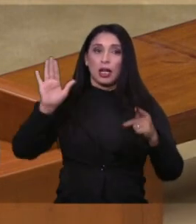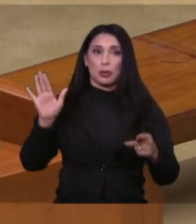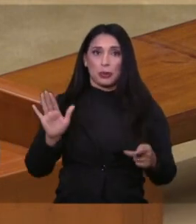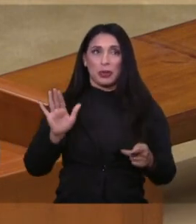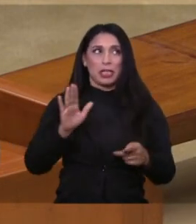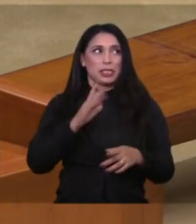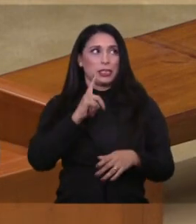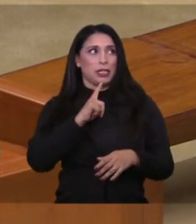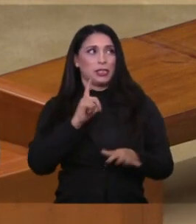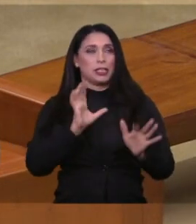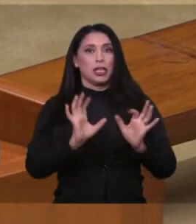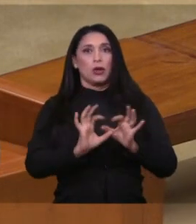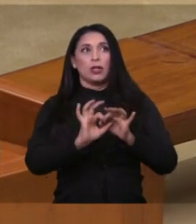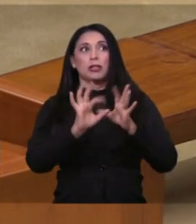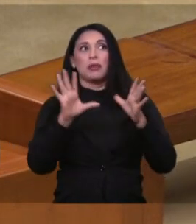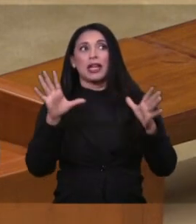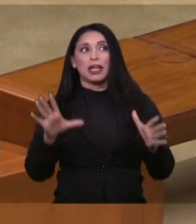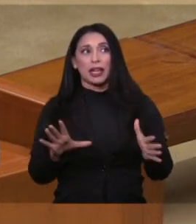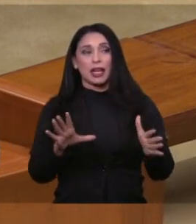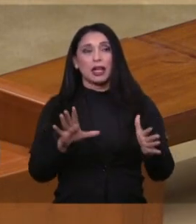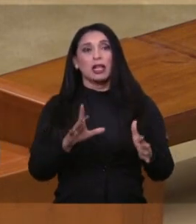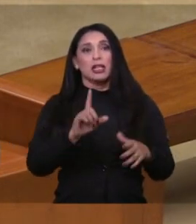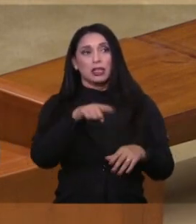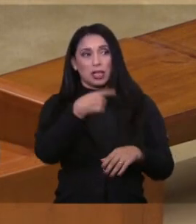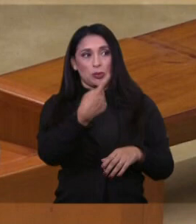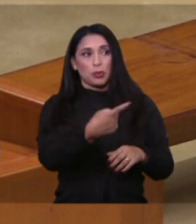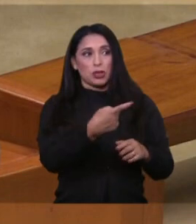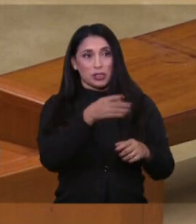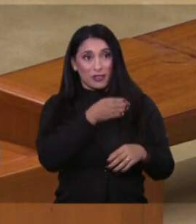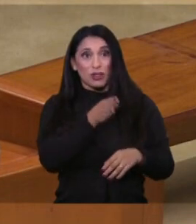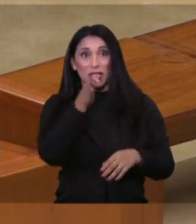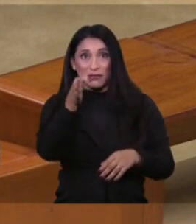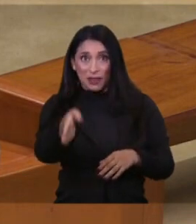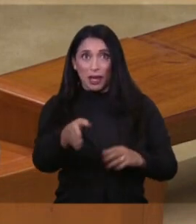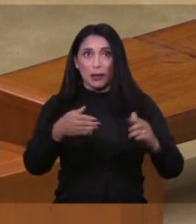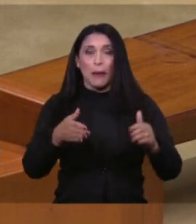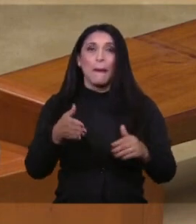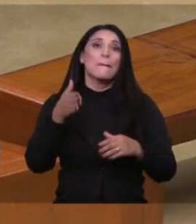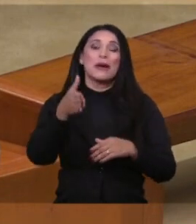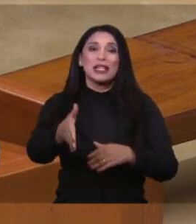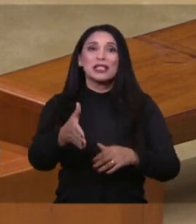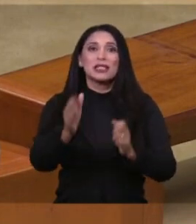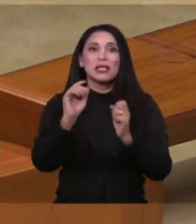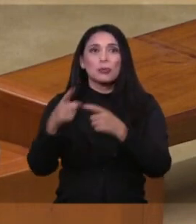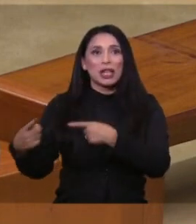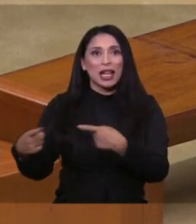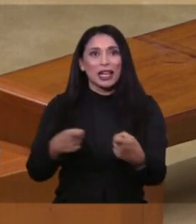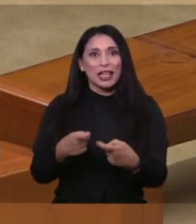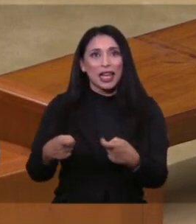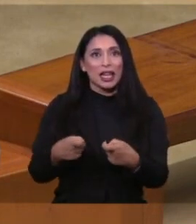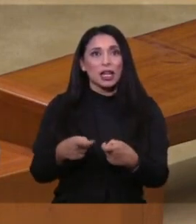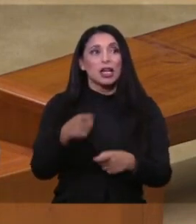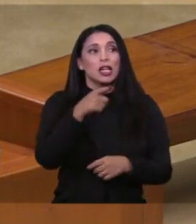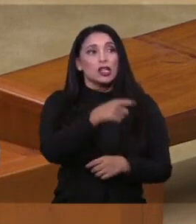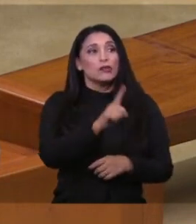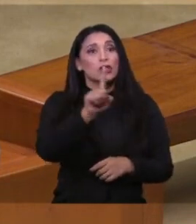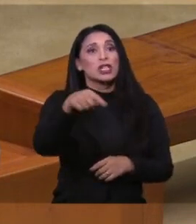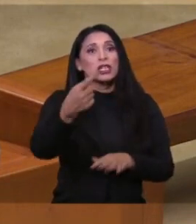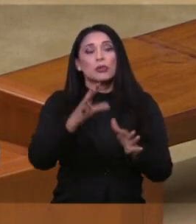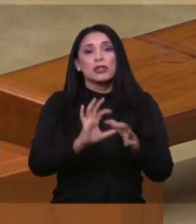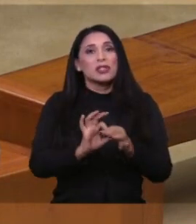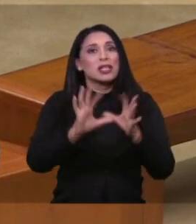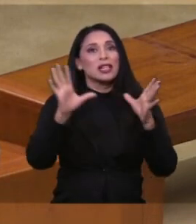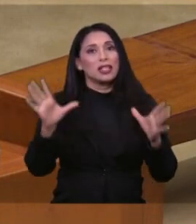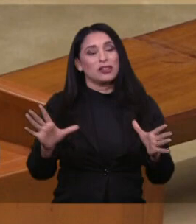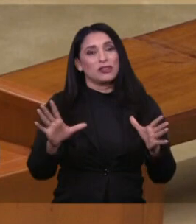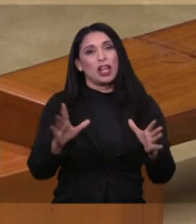dos escravos pela participação da guerra, existia também a falácia de que a participação do negro na guerra seria um exemplo da integração do negro